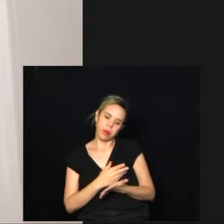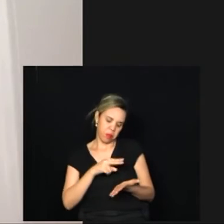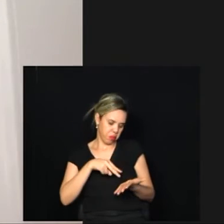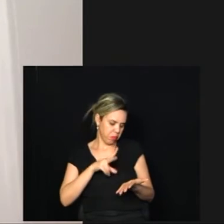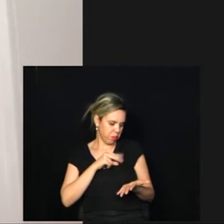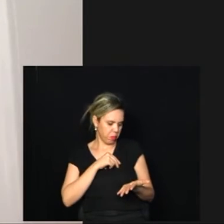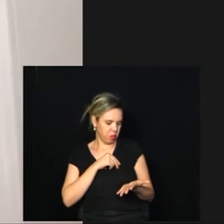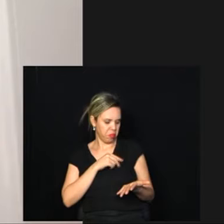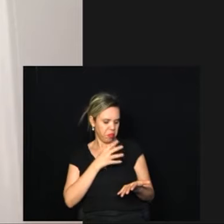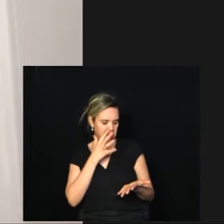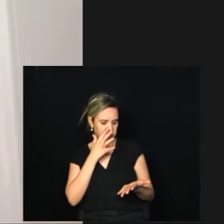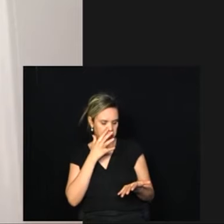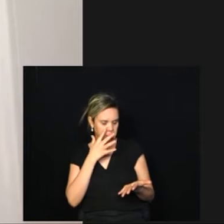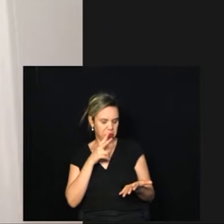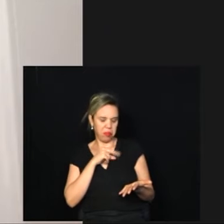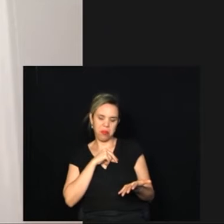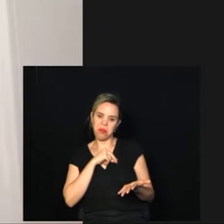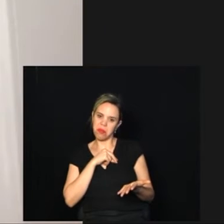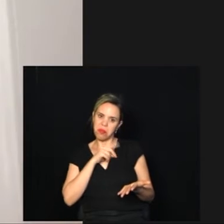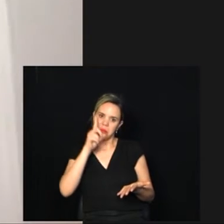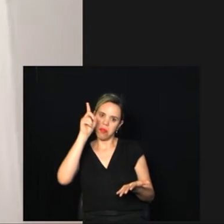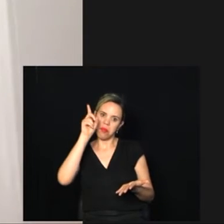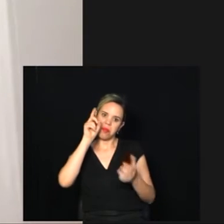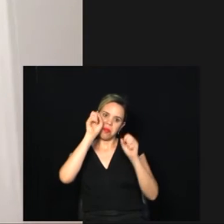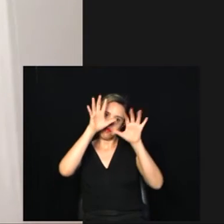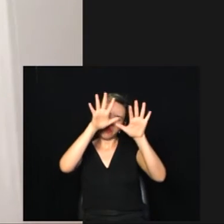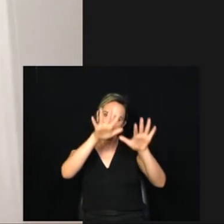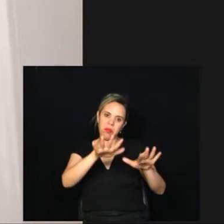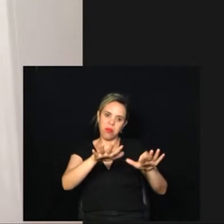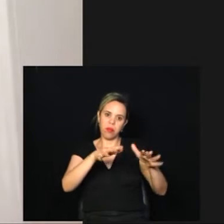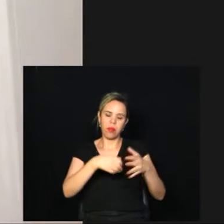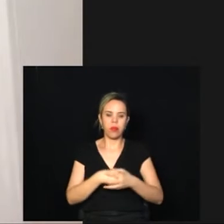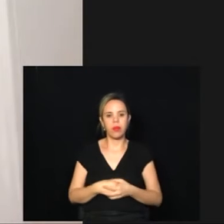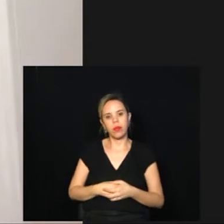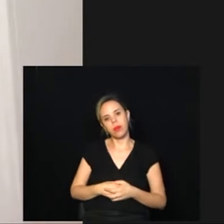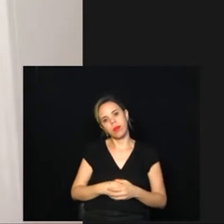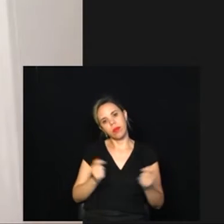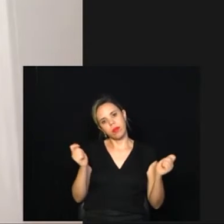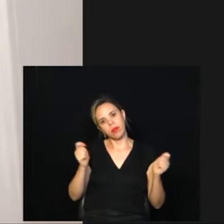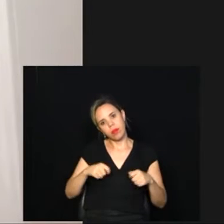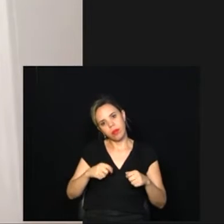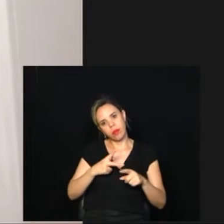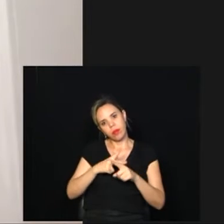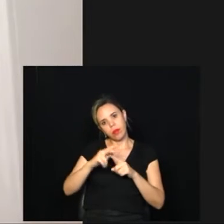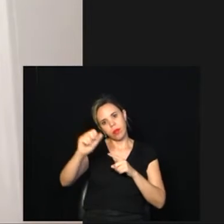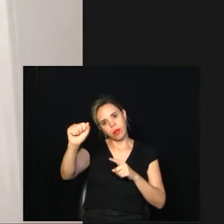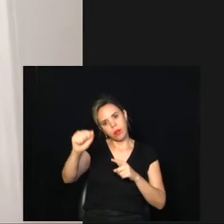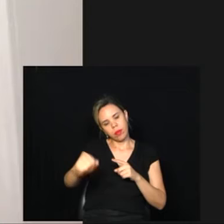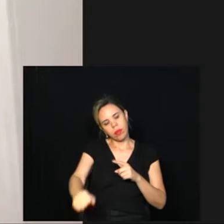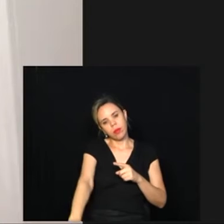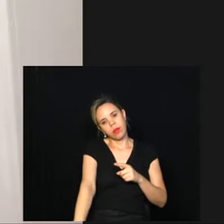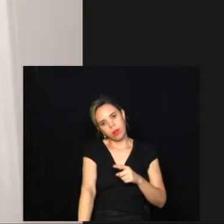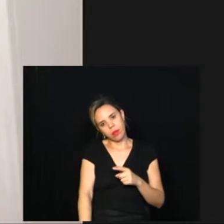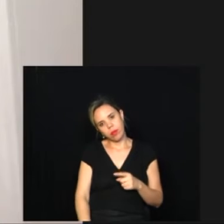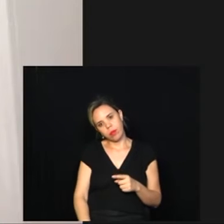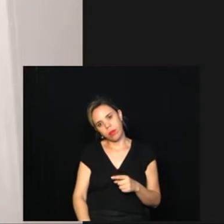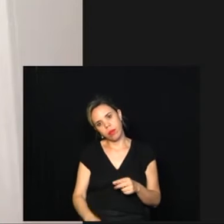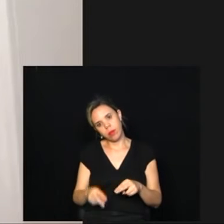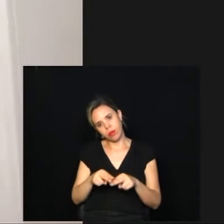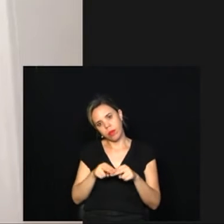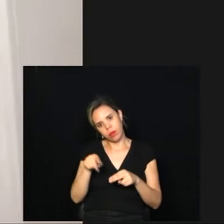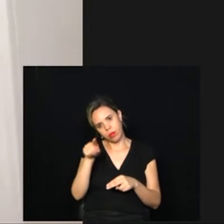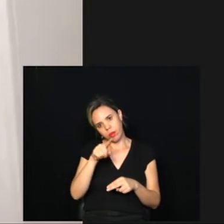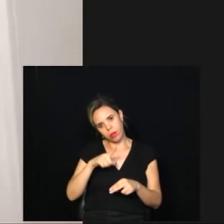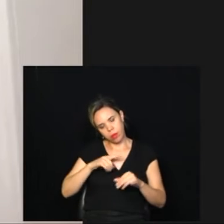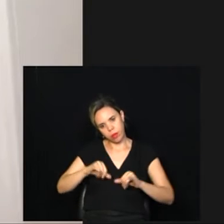leio novamente e vejo quanto Deus me abençoou e eu pude dar a volta por cima. Por isso que, se você